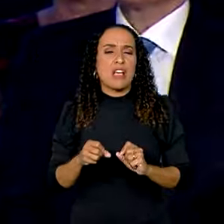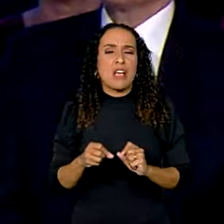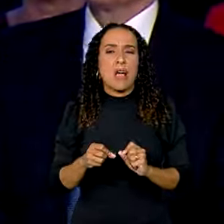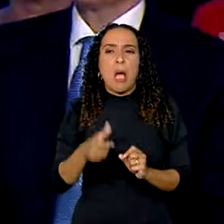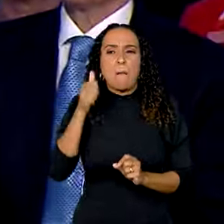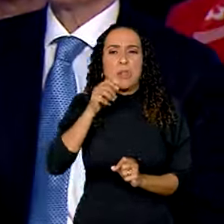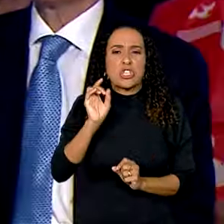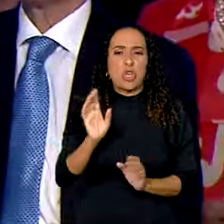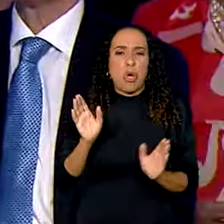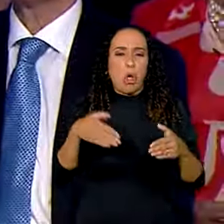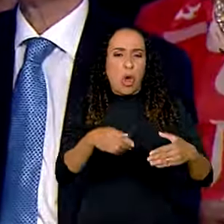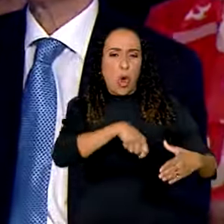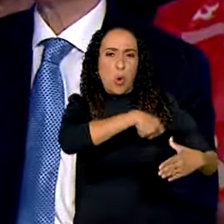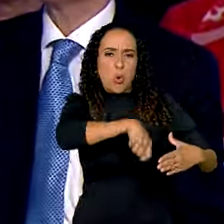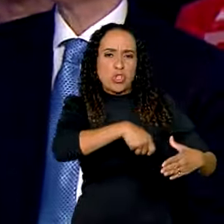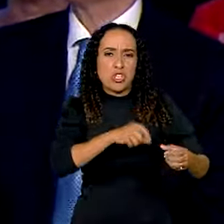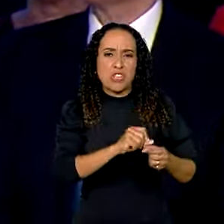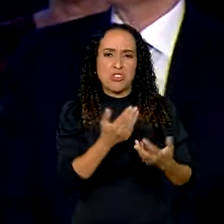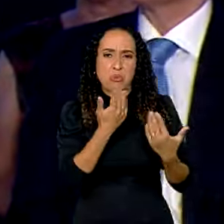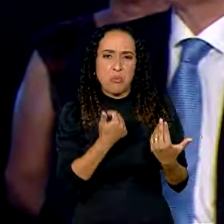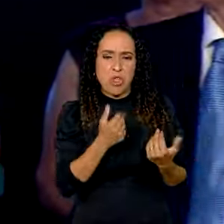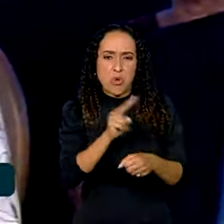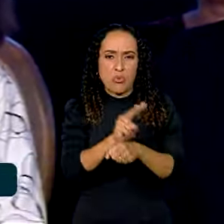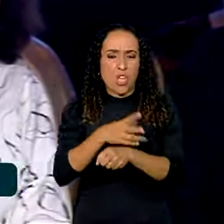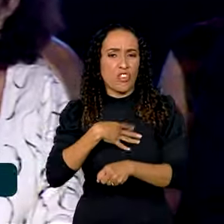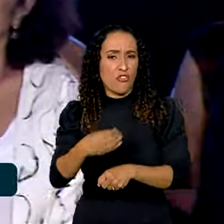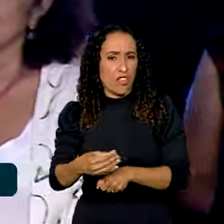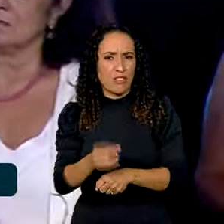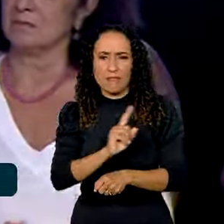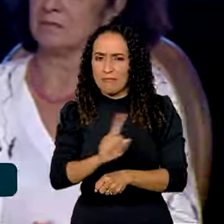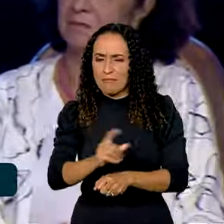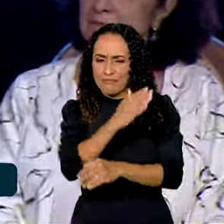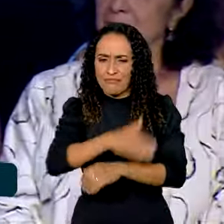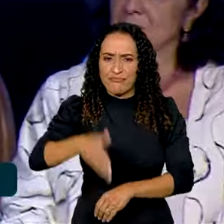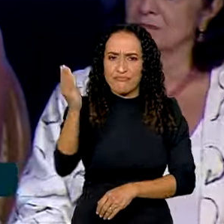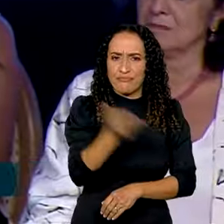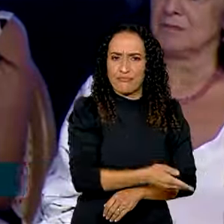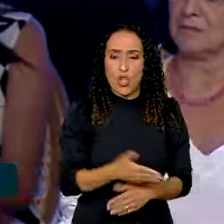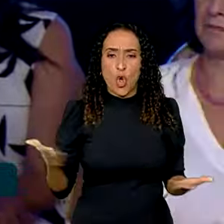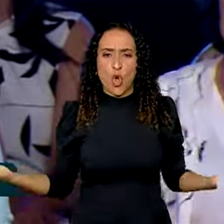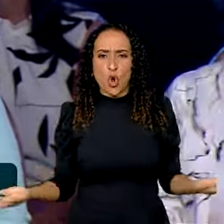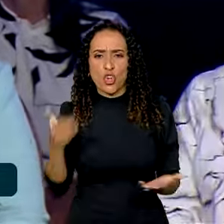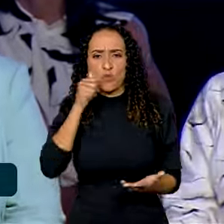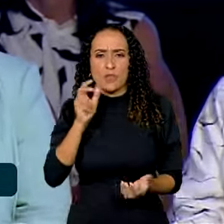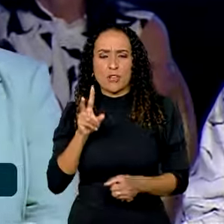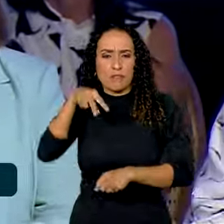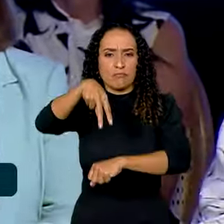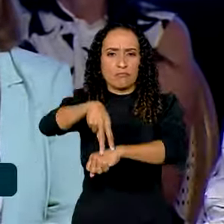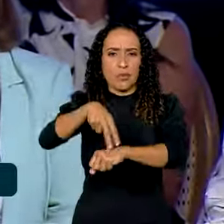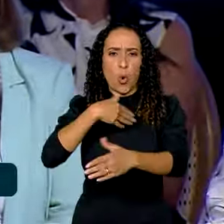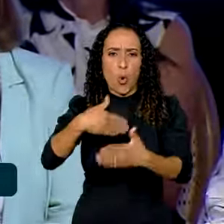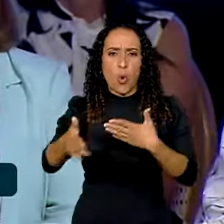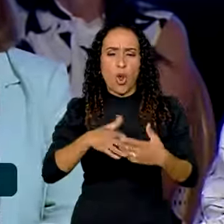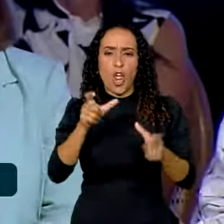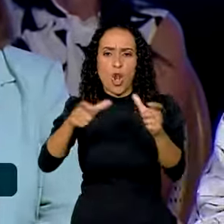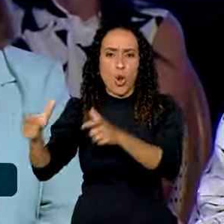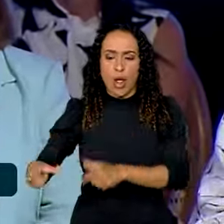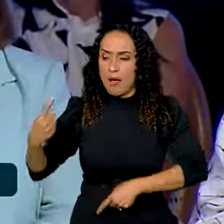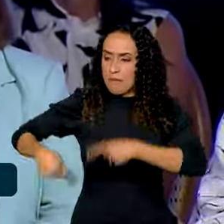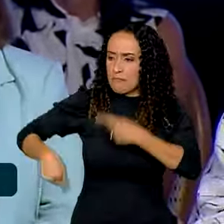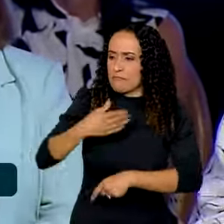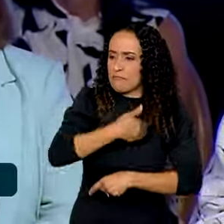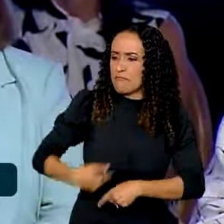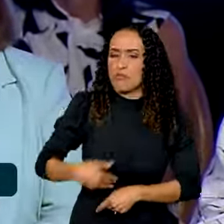é para cozinhar, fazer comida, cuidar de filho. Não, hoje a mulher pode ocupar qualquer espaço, pode ocupar as políticas públicas,